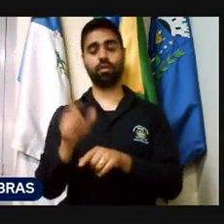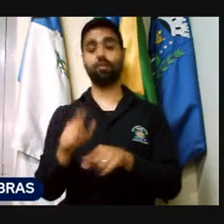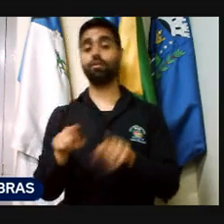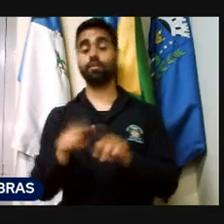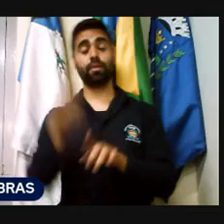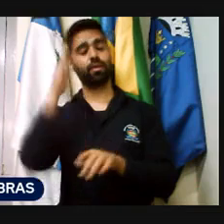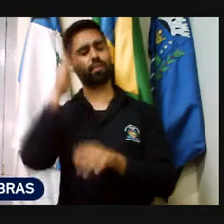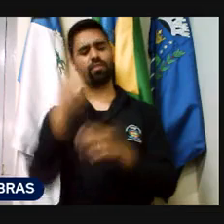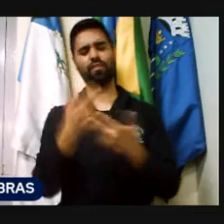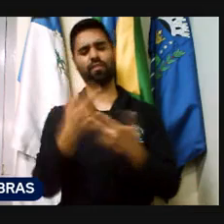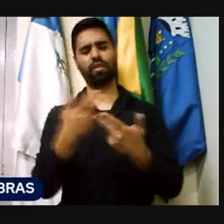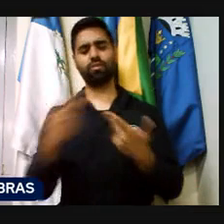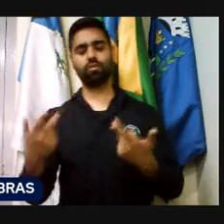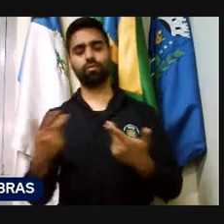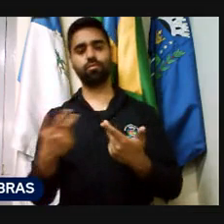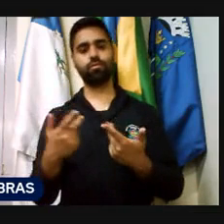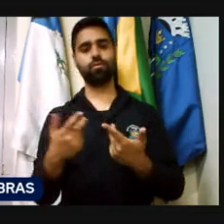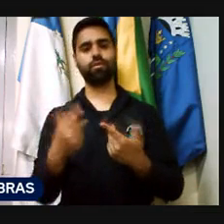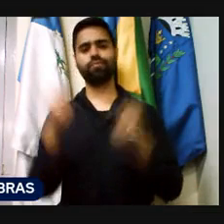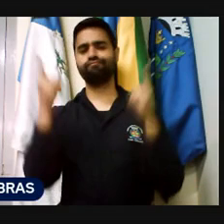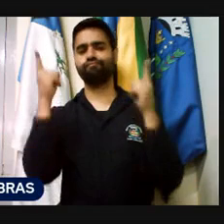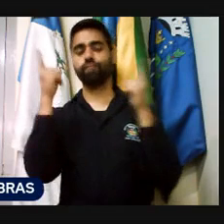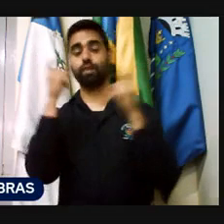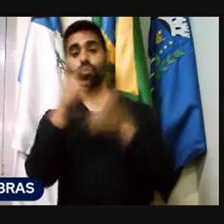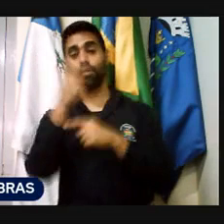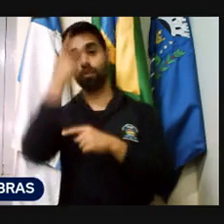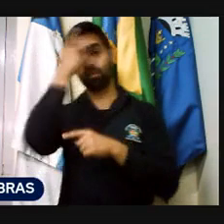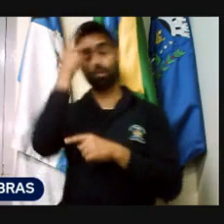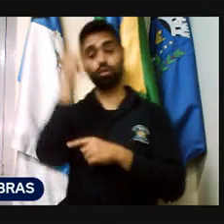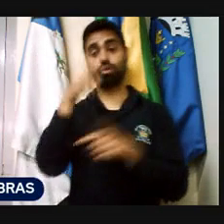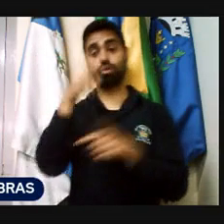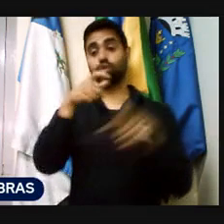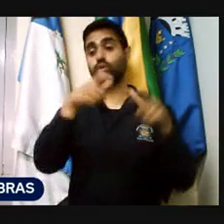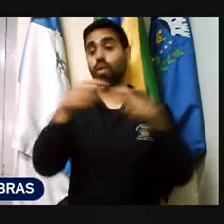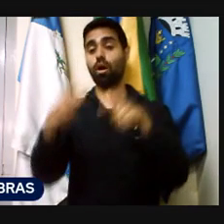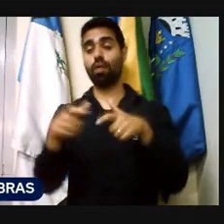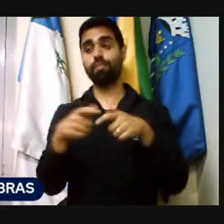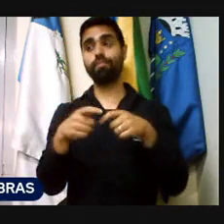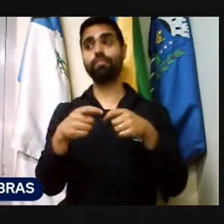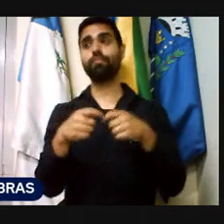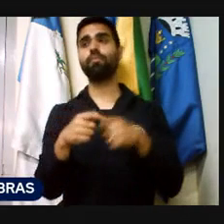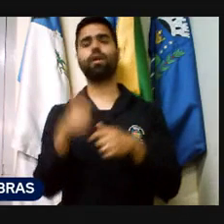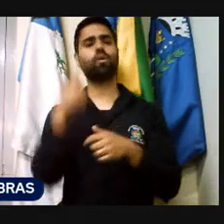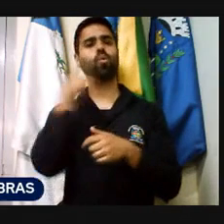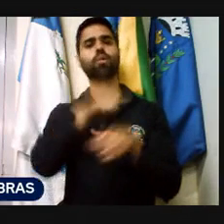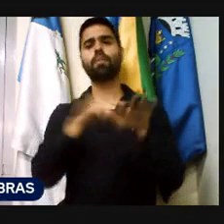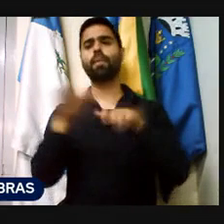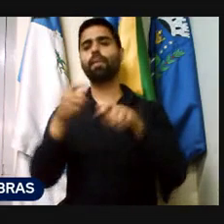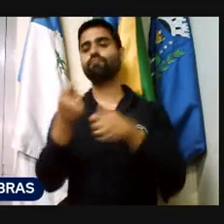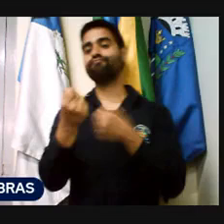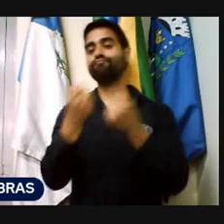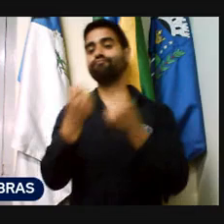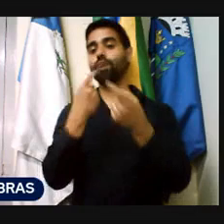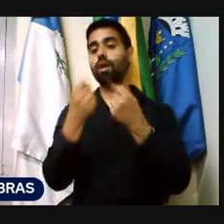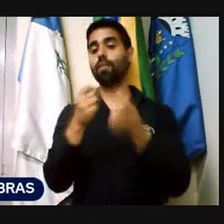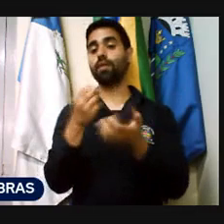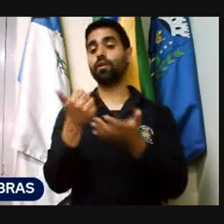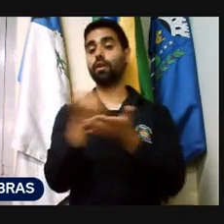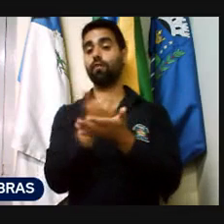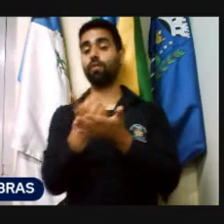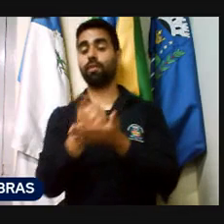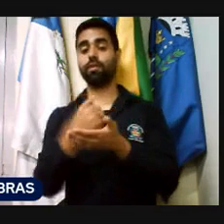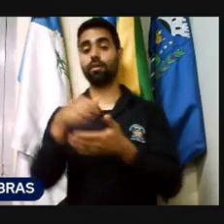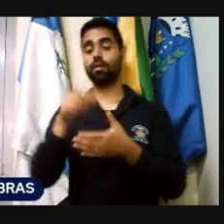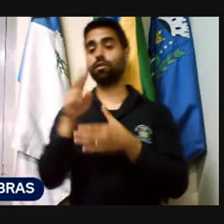considerando, enfim, as diversas dificuldades dos moradores destas localidades para buscarem o medicamento na farmácia